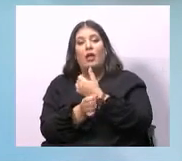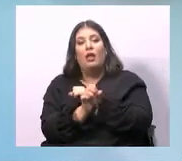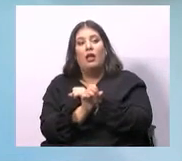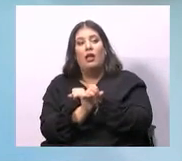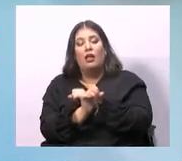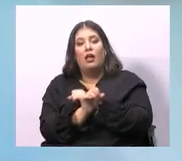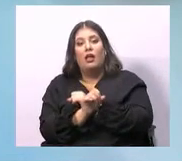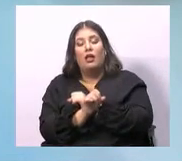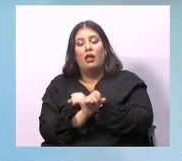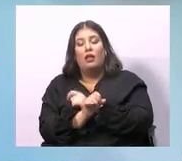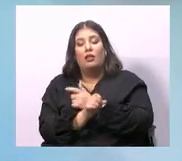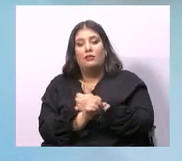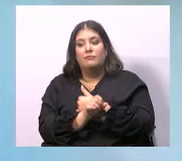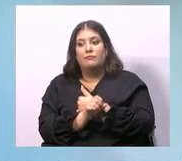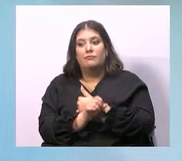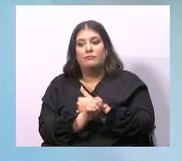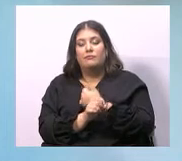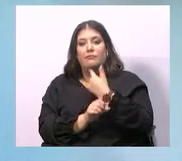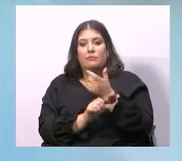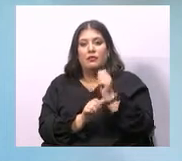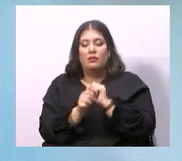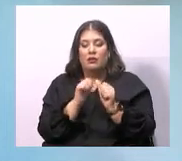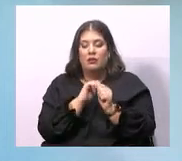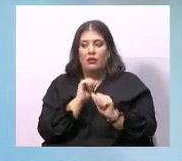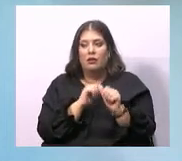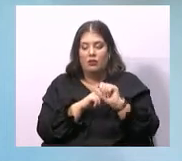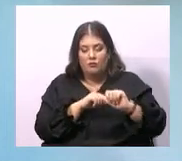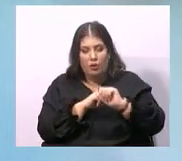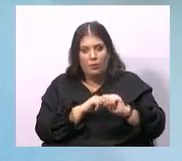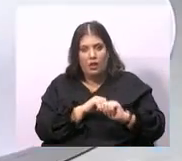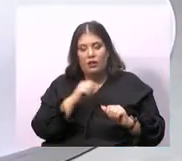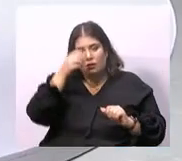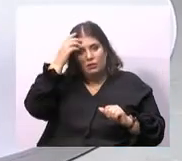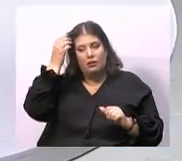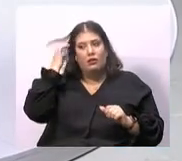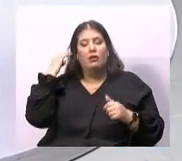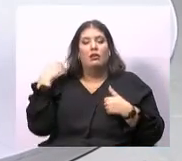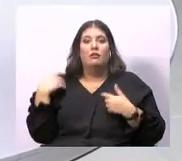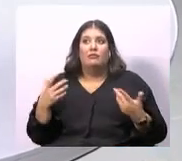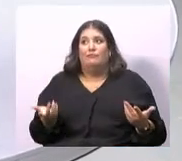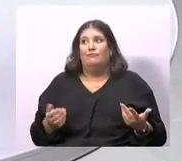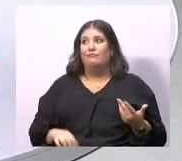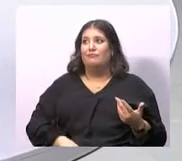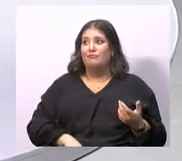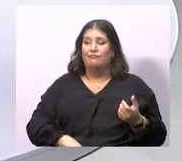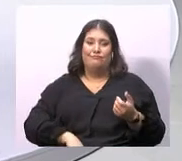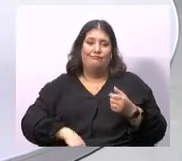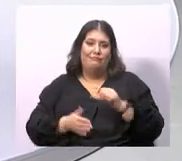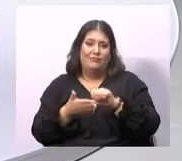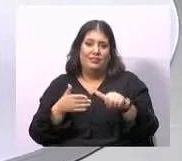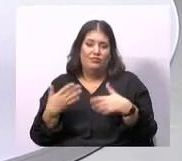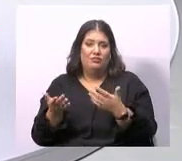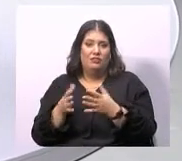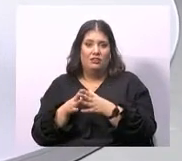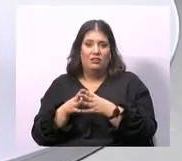foi o ortopedista que operou. Já queria operar outra vez, já. Eu é que não, à terceira desisti, doutor. Não